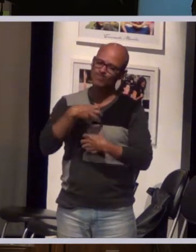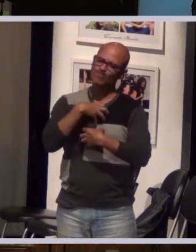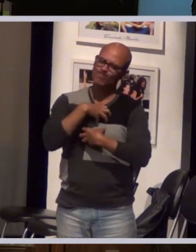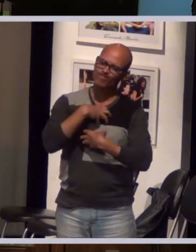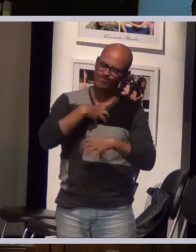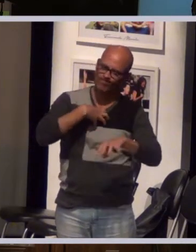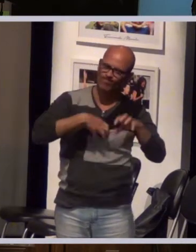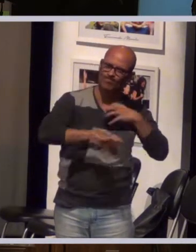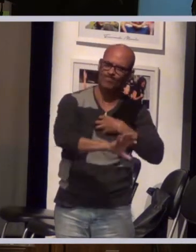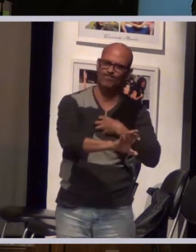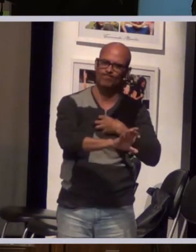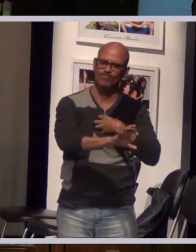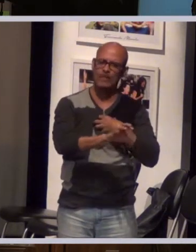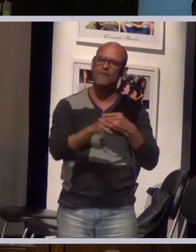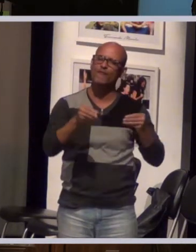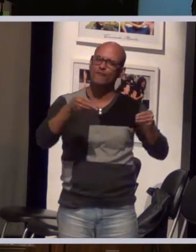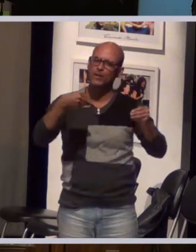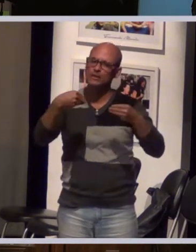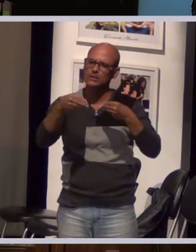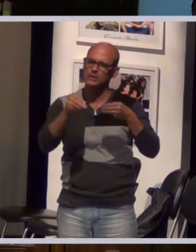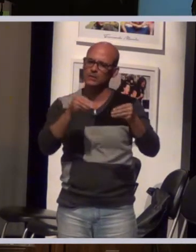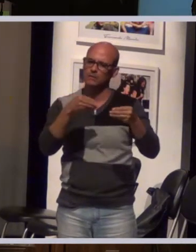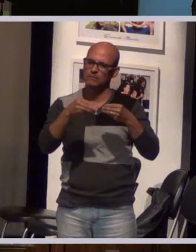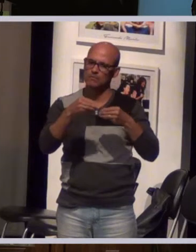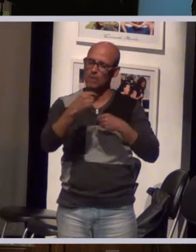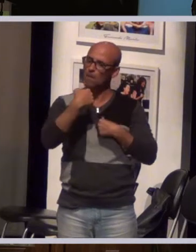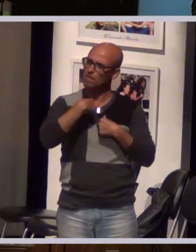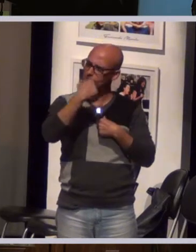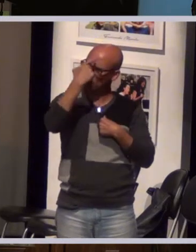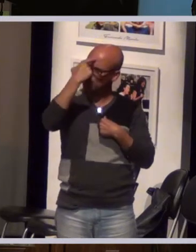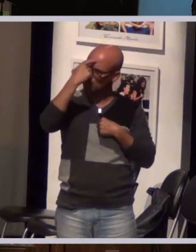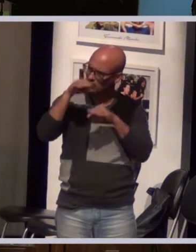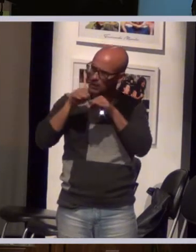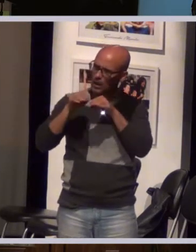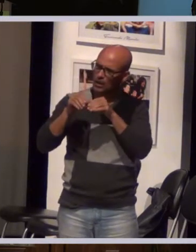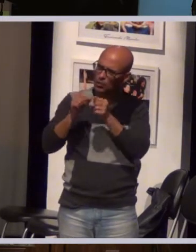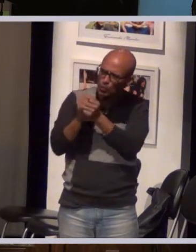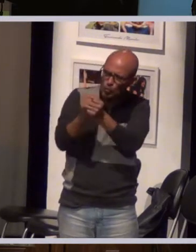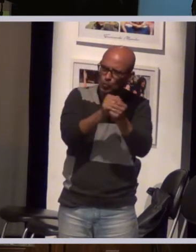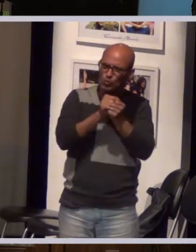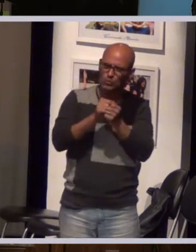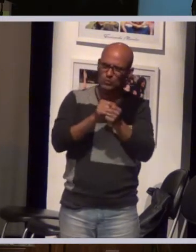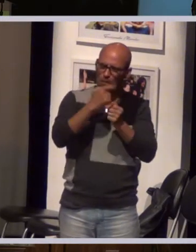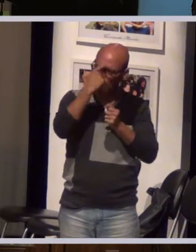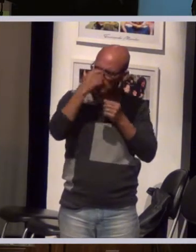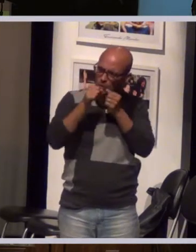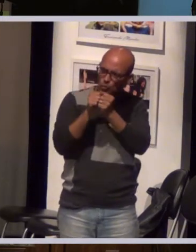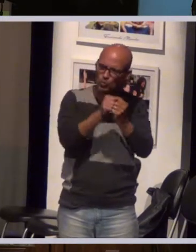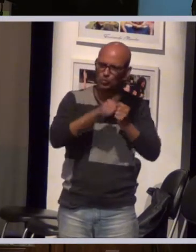sensíveis e flexíveis para pensar junto com os educandos.